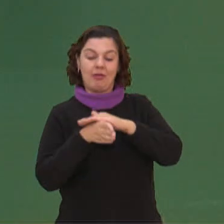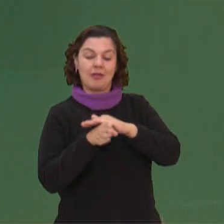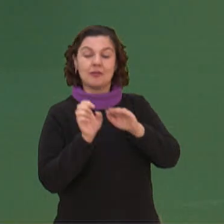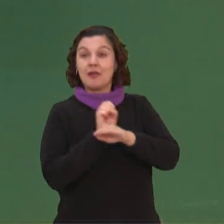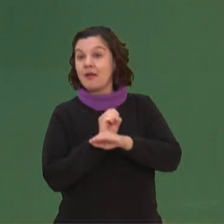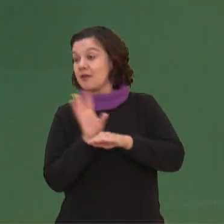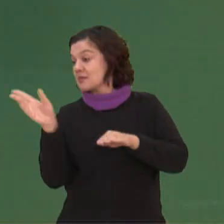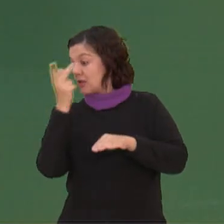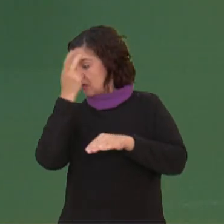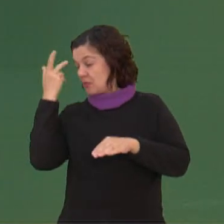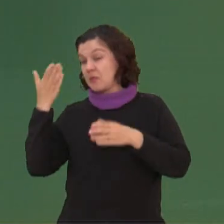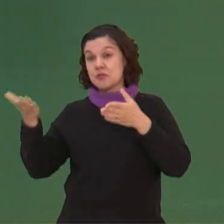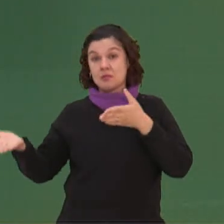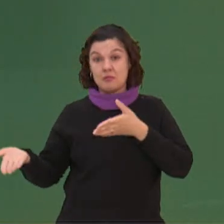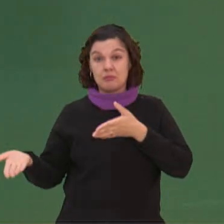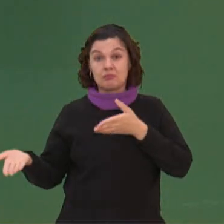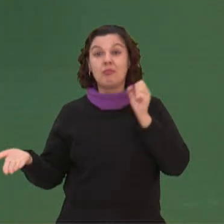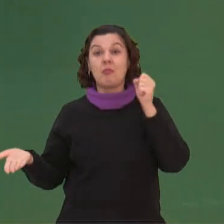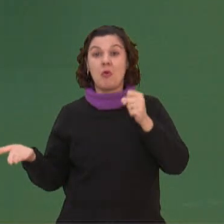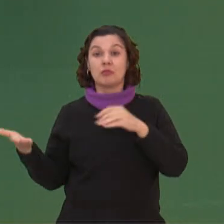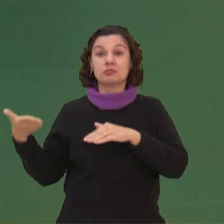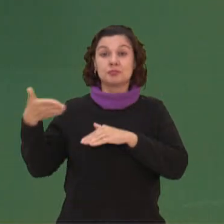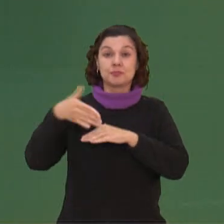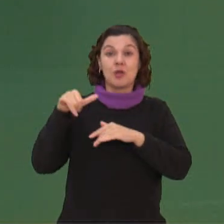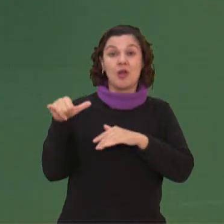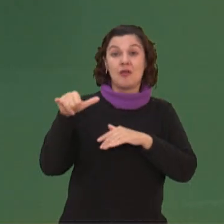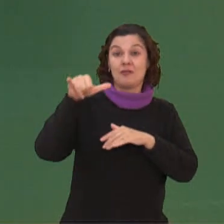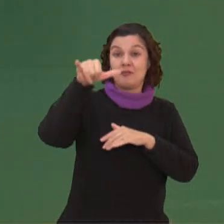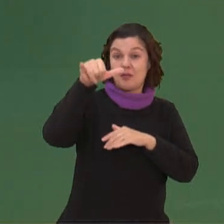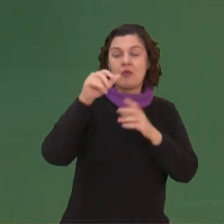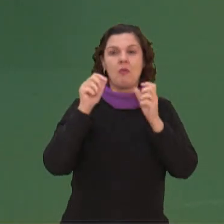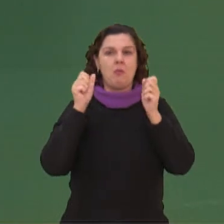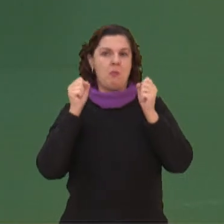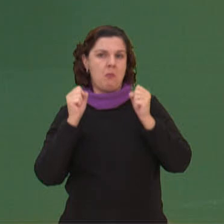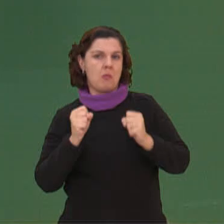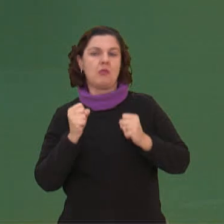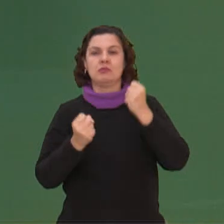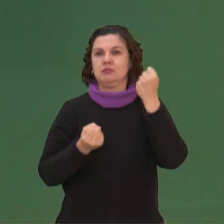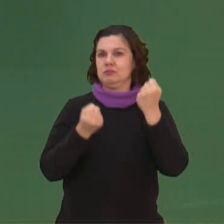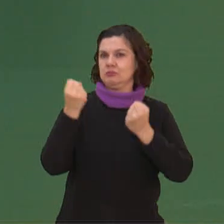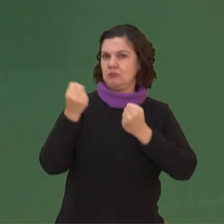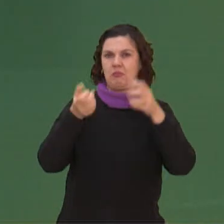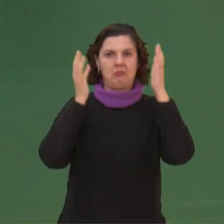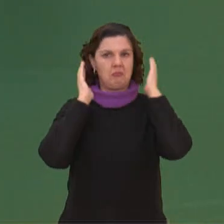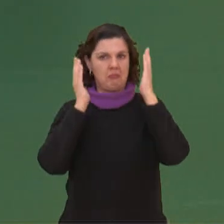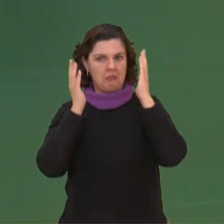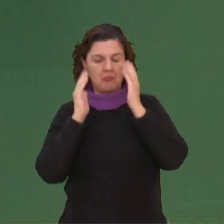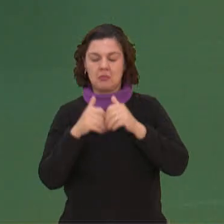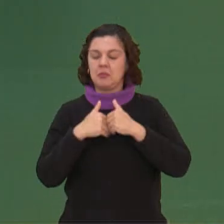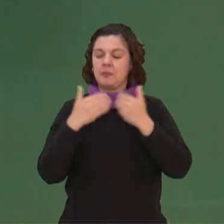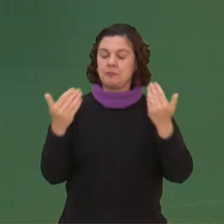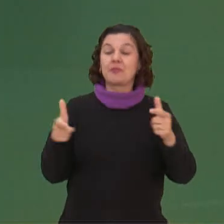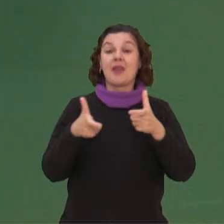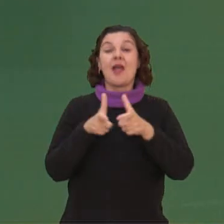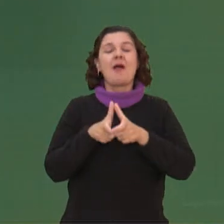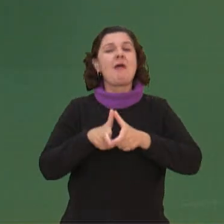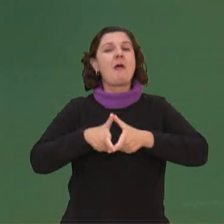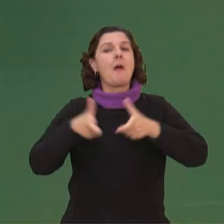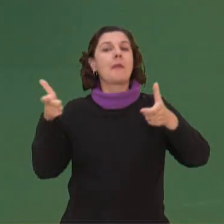saída de pessoas. Claro, pode ser pelo aeroporto, pode ser de carro, mas a maior parte do comércio